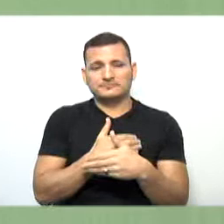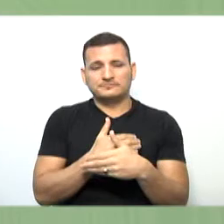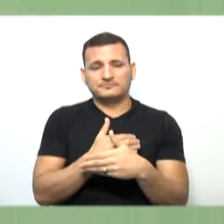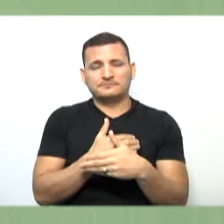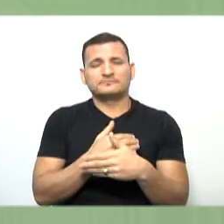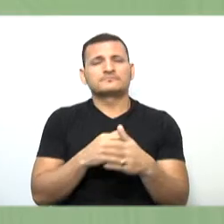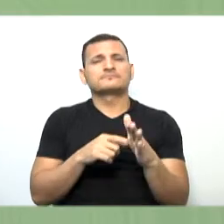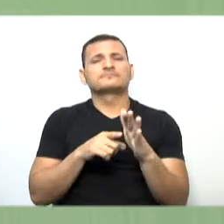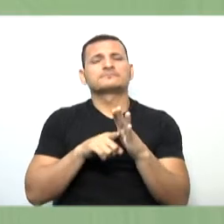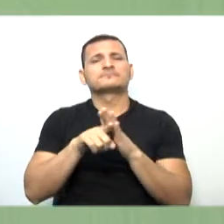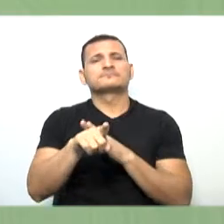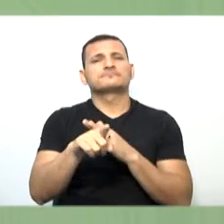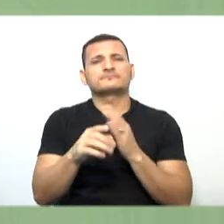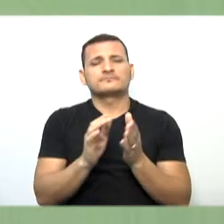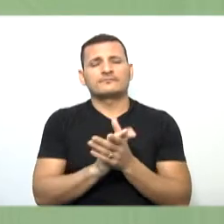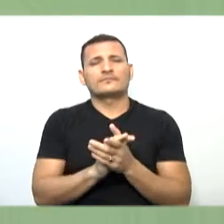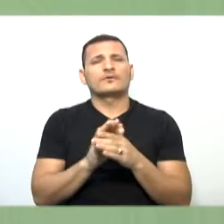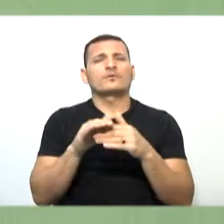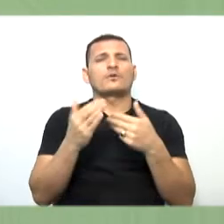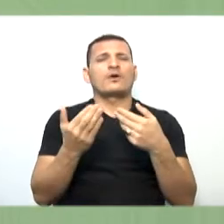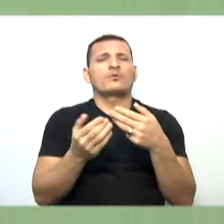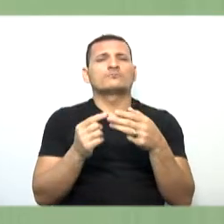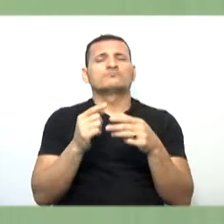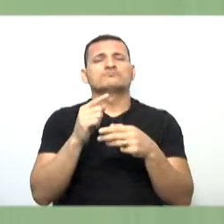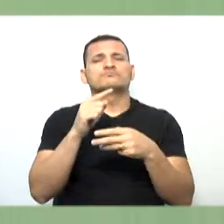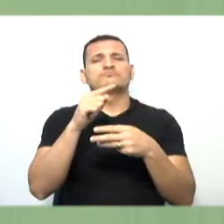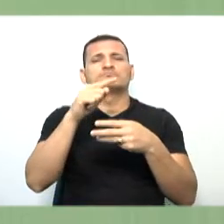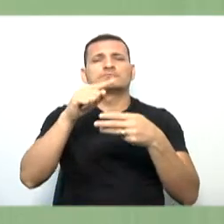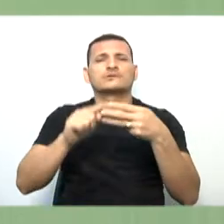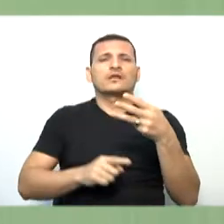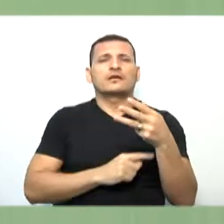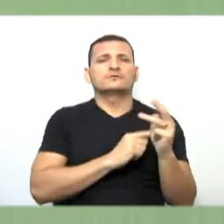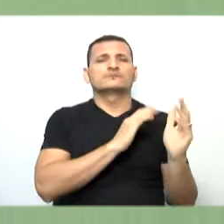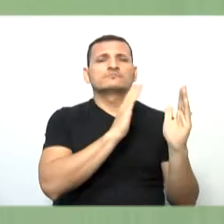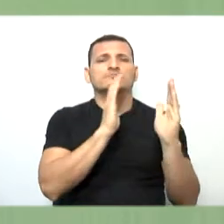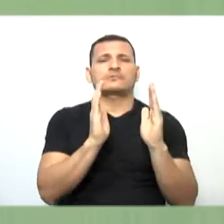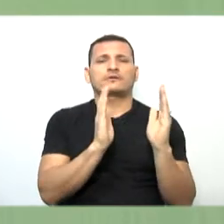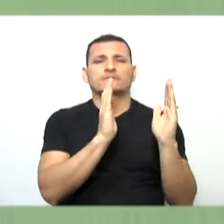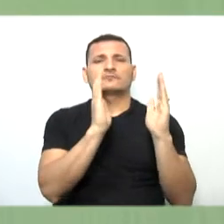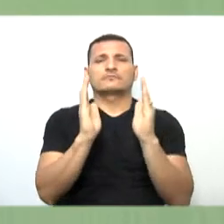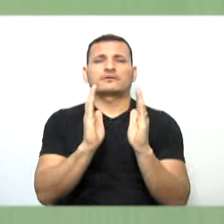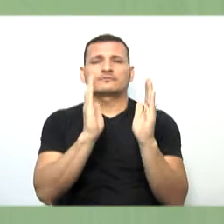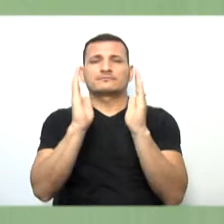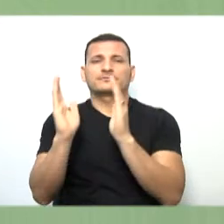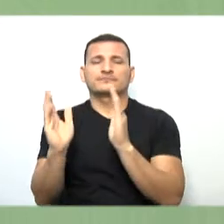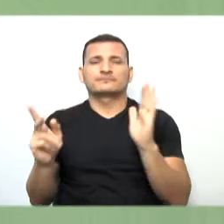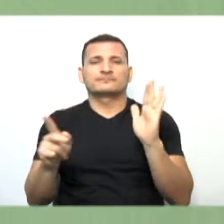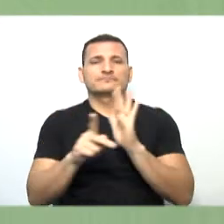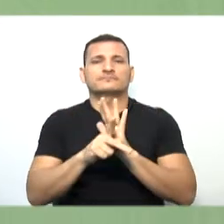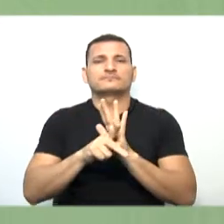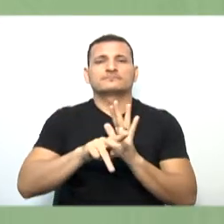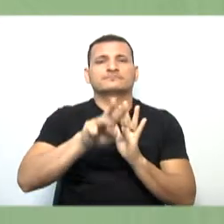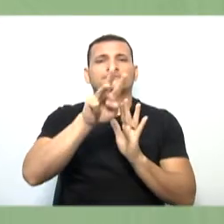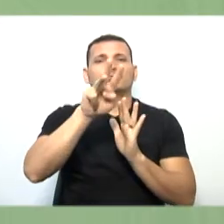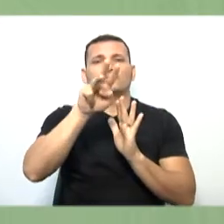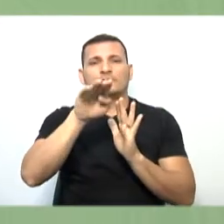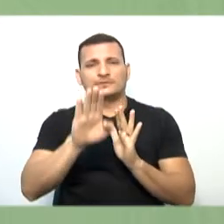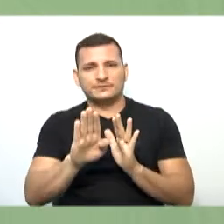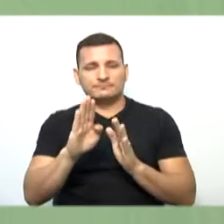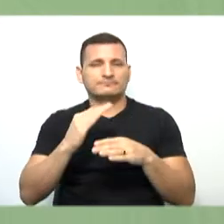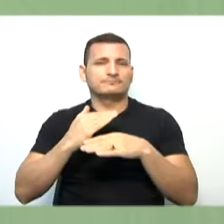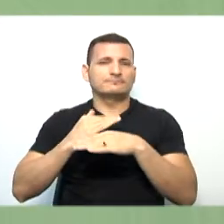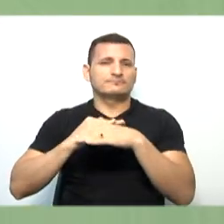e perguntar lá, quais são as 3 camadas que compõem um desenvolvimento web, o padrão de desenvolvimento